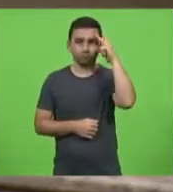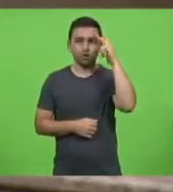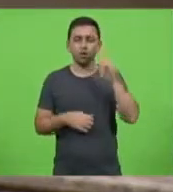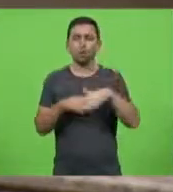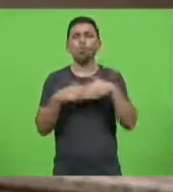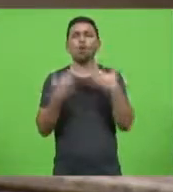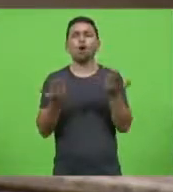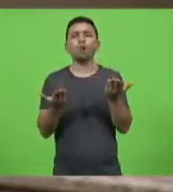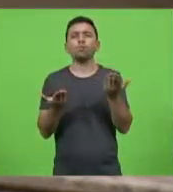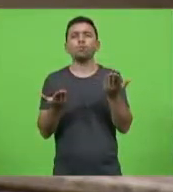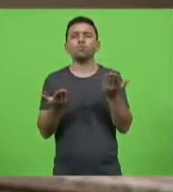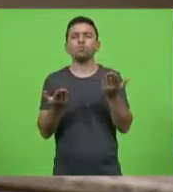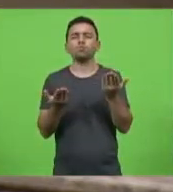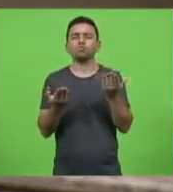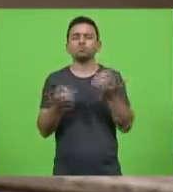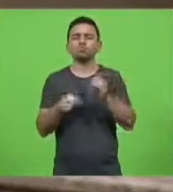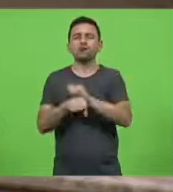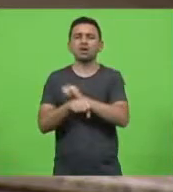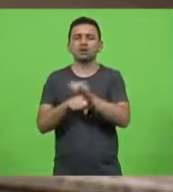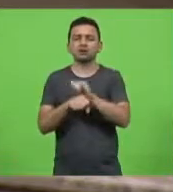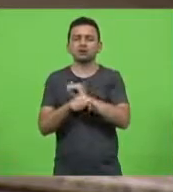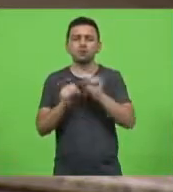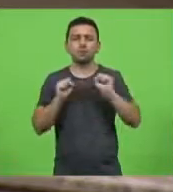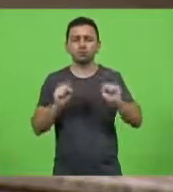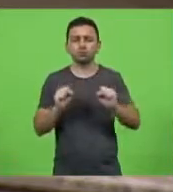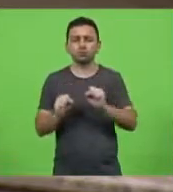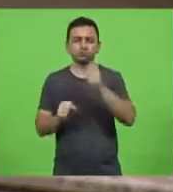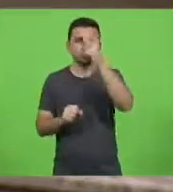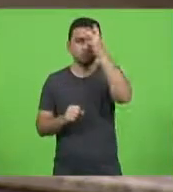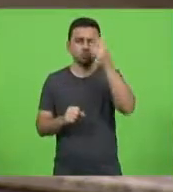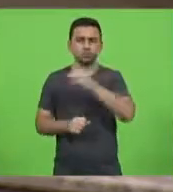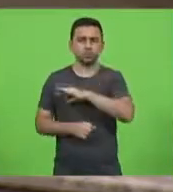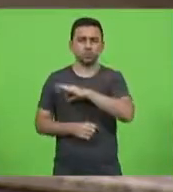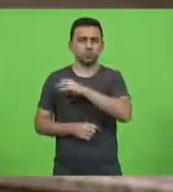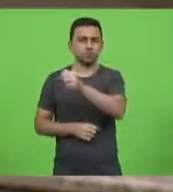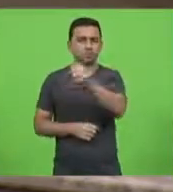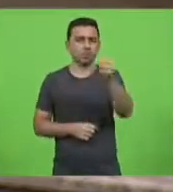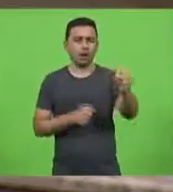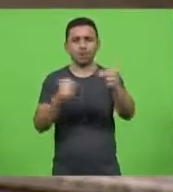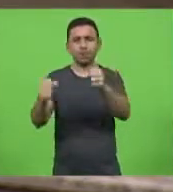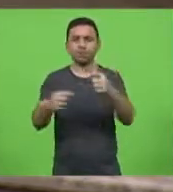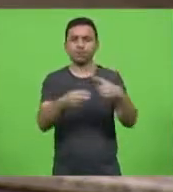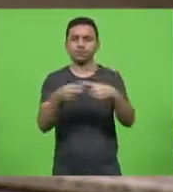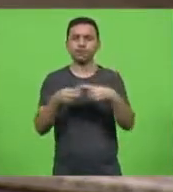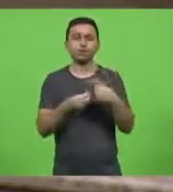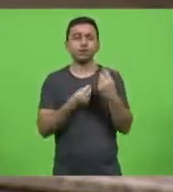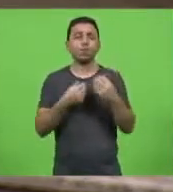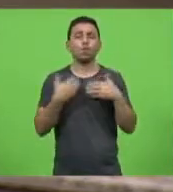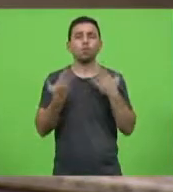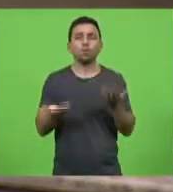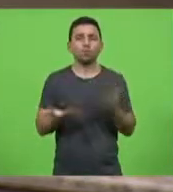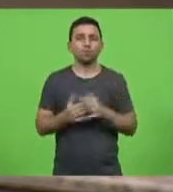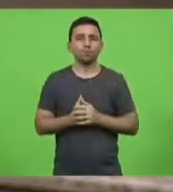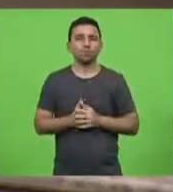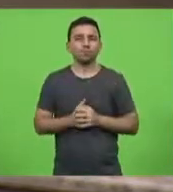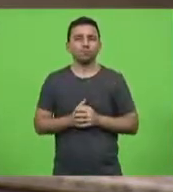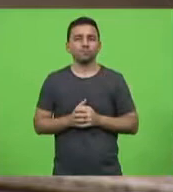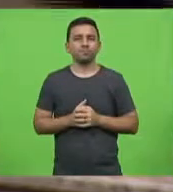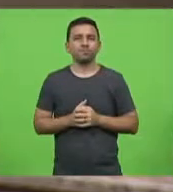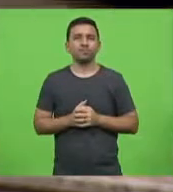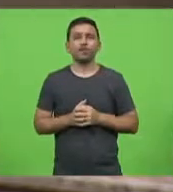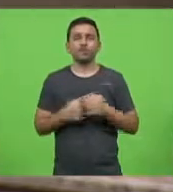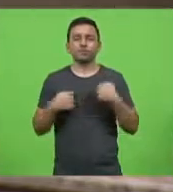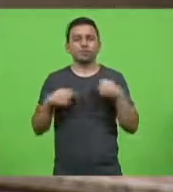critério. Então, acho que isso seria importante, e aí eu concordo aqui com a deputada Luciane, com os demais parlamentares que falaram, que essa, que a